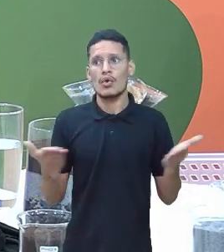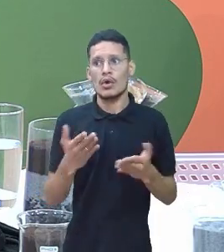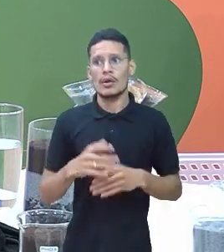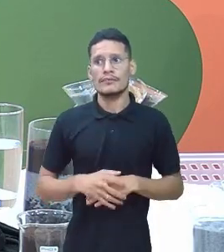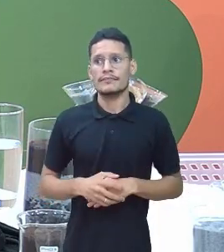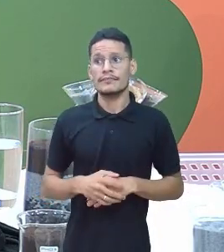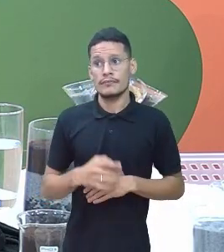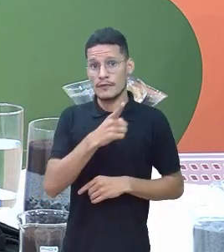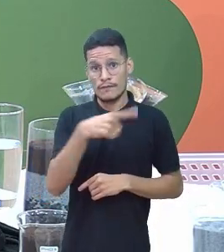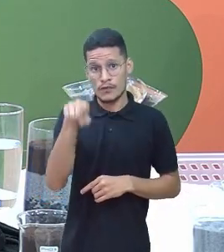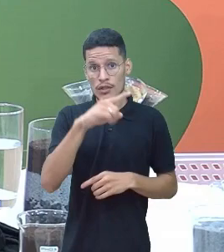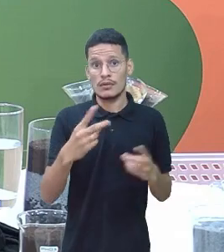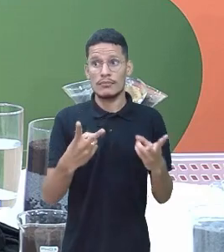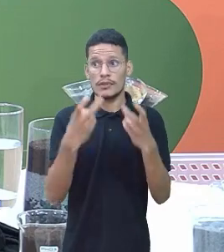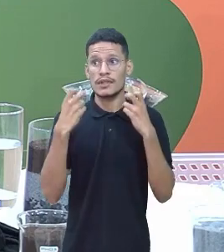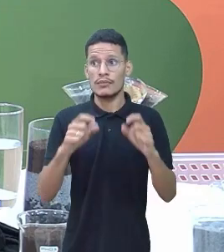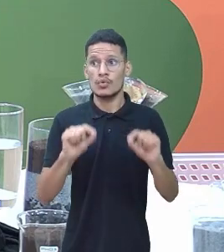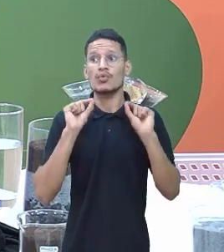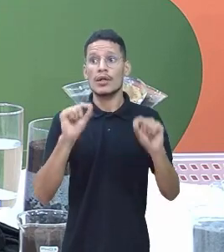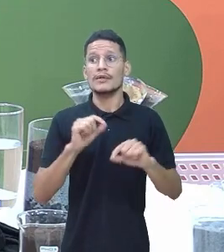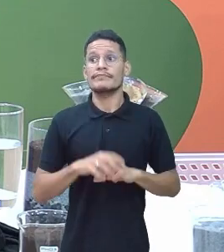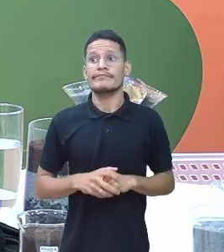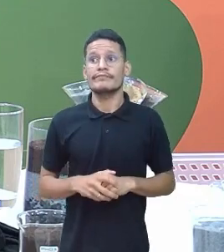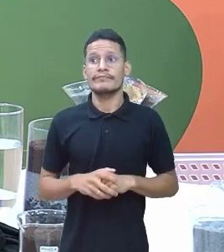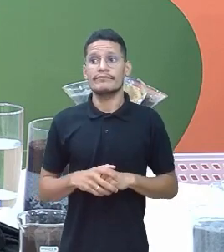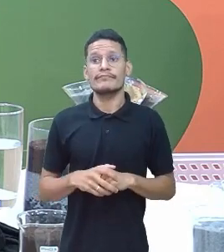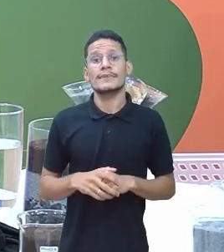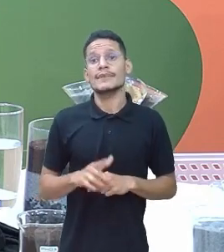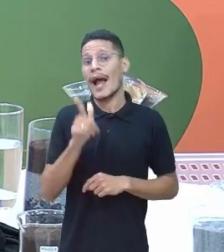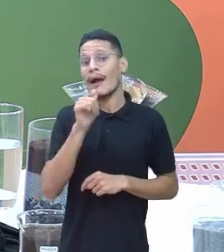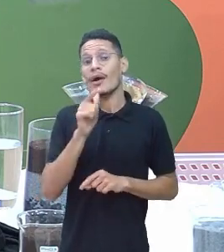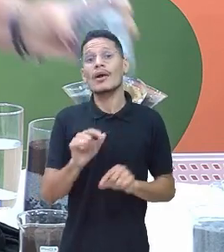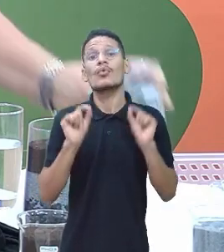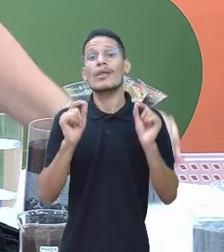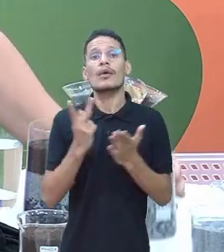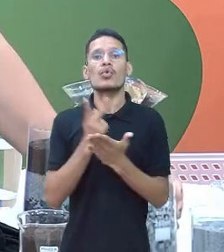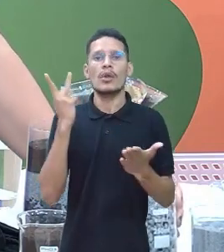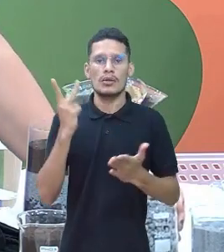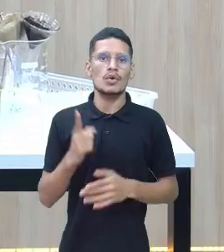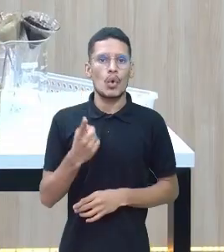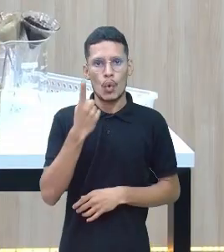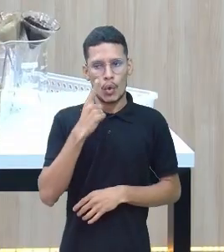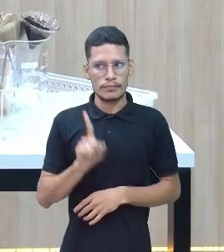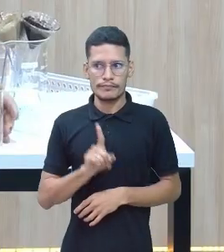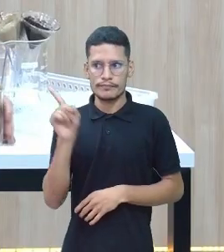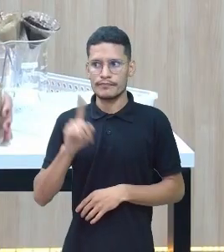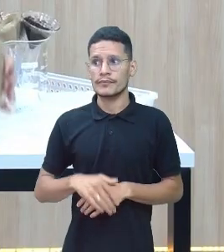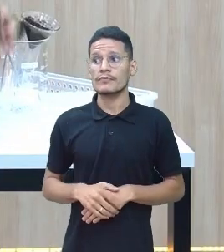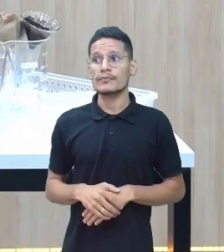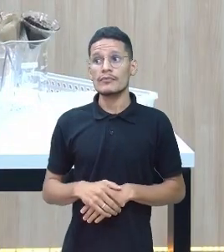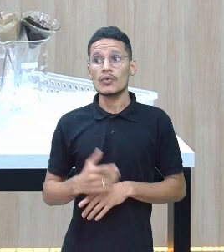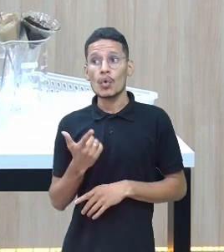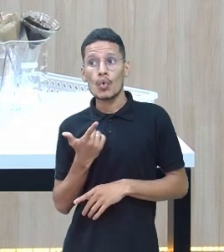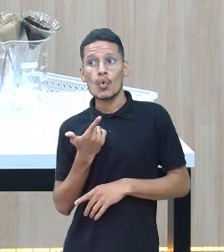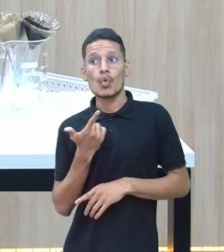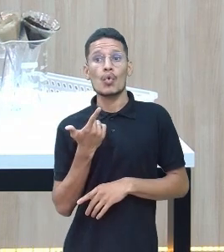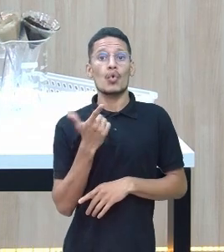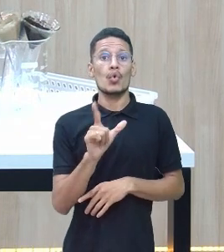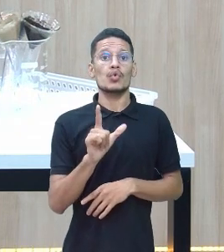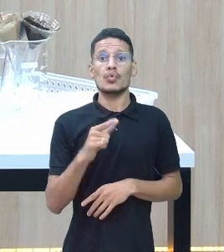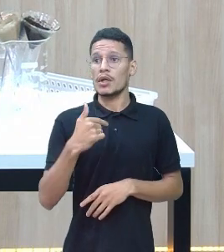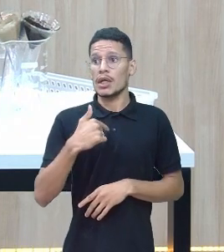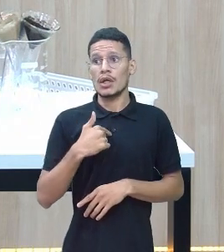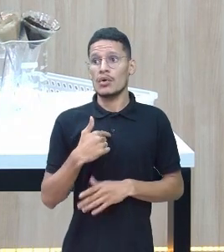aqui e vocês vão ver. Ó, olha o que acontece com a água. Agora, já nesse aqui, eu